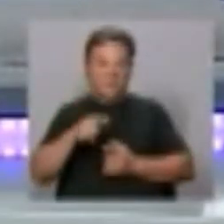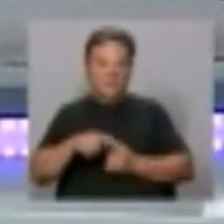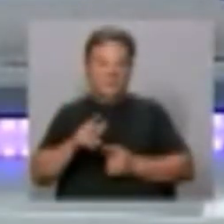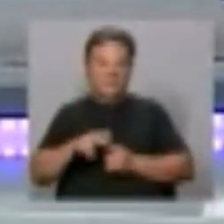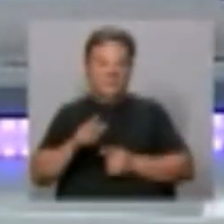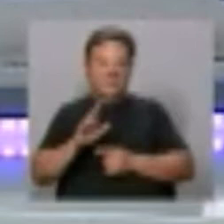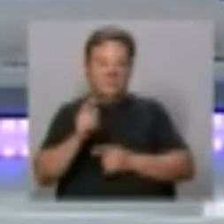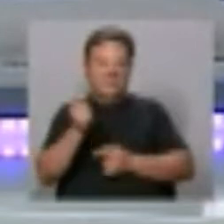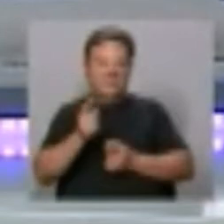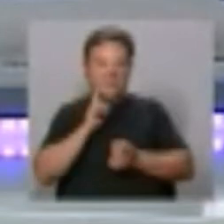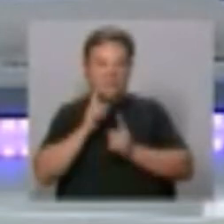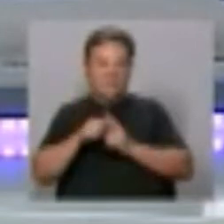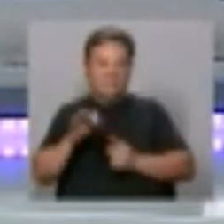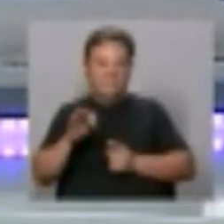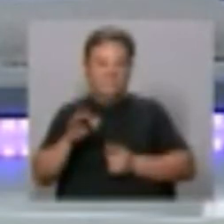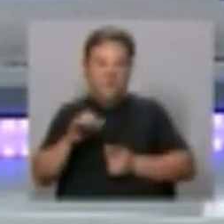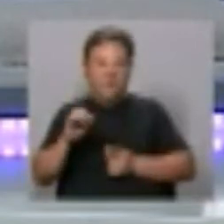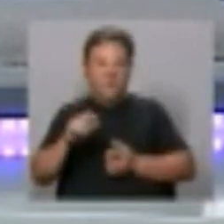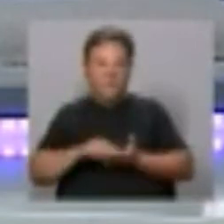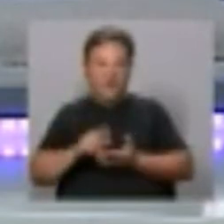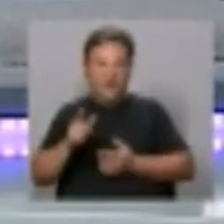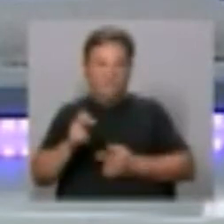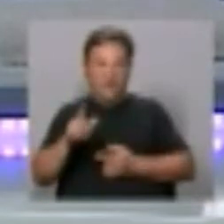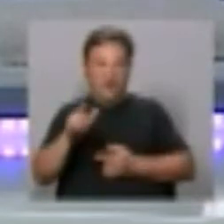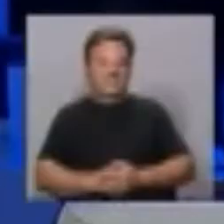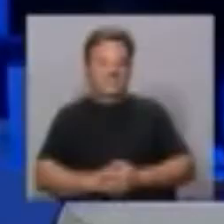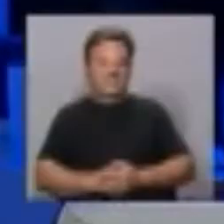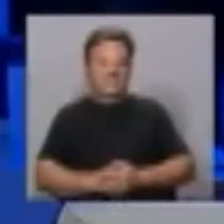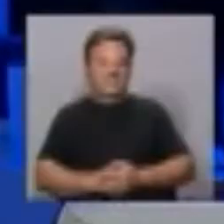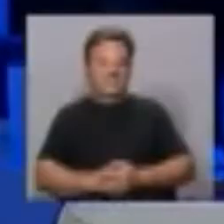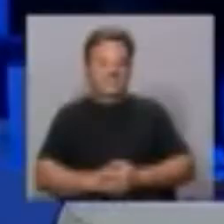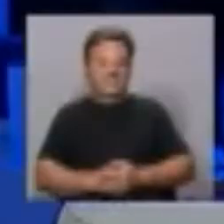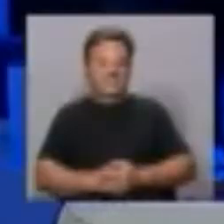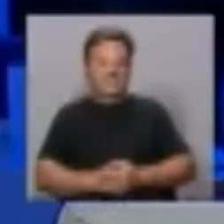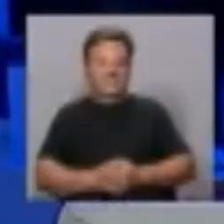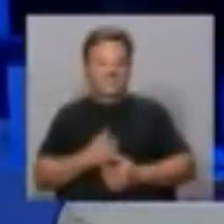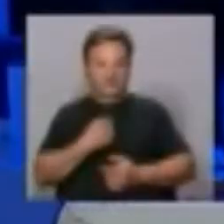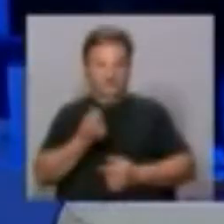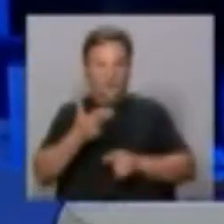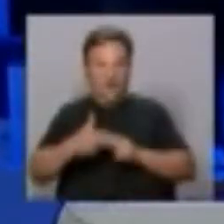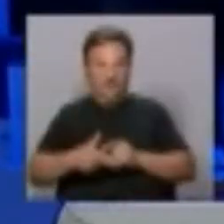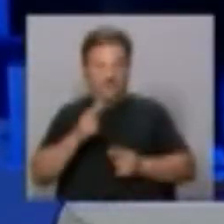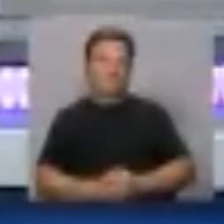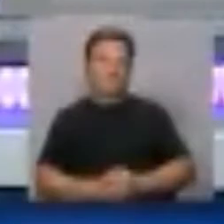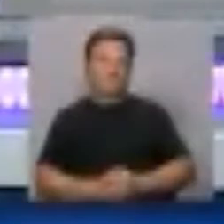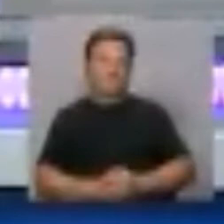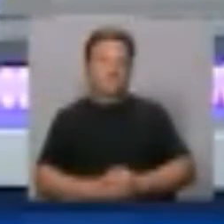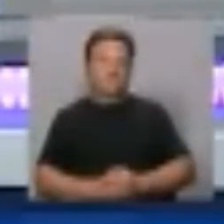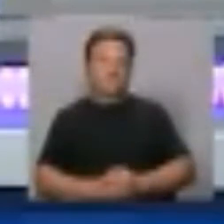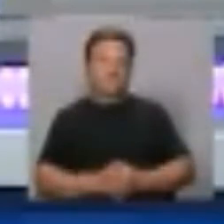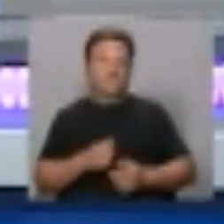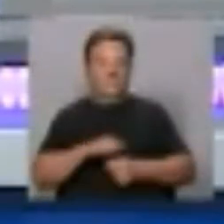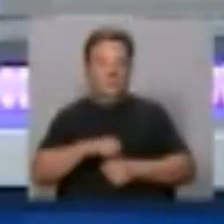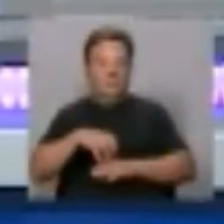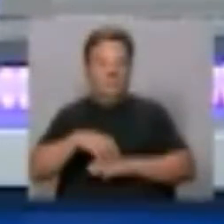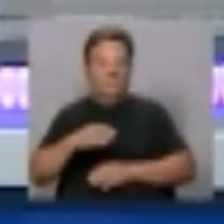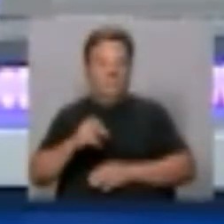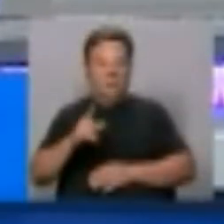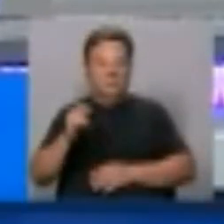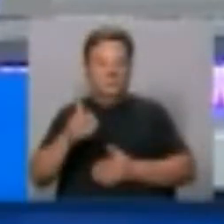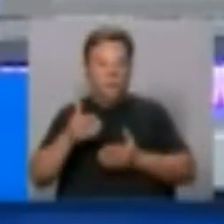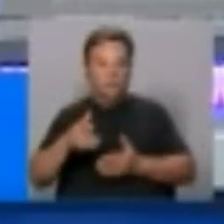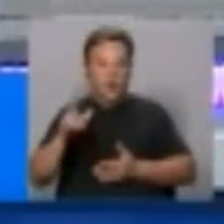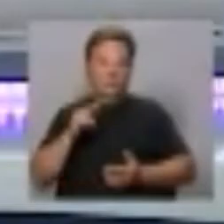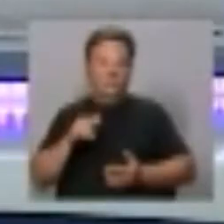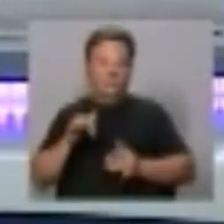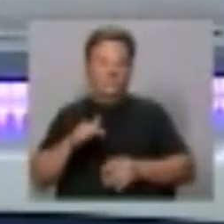de banda desenhada franco-belga, Valérian, e é já o filme mais... Fazemos agora um curto intervalo, até já. O Palácio da Ajuda em Lisboa vai receber